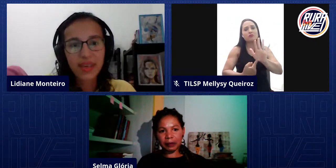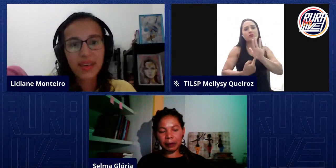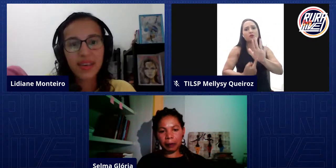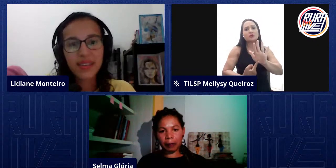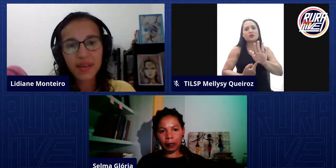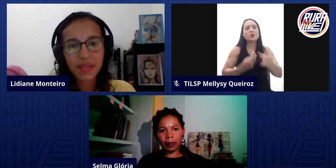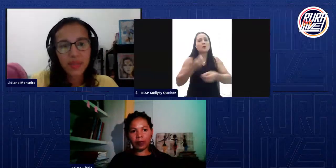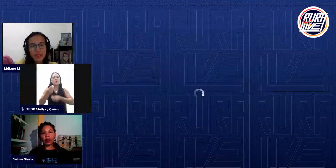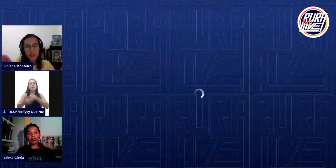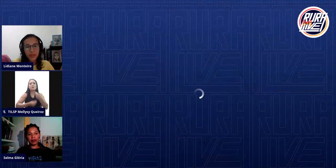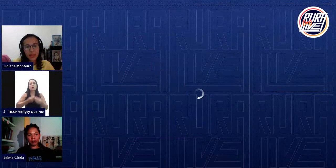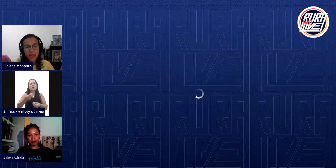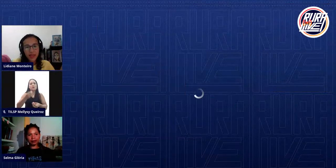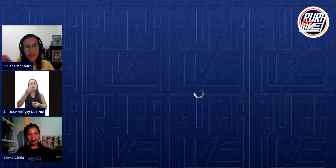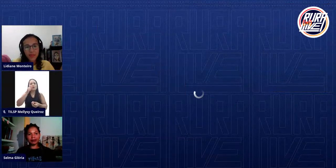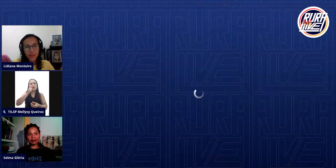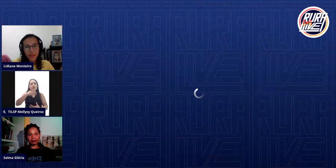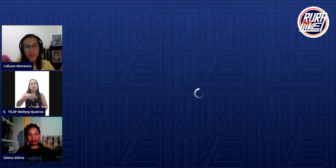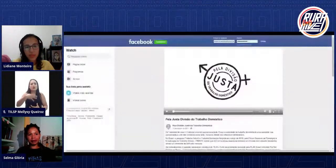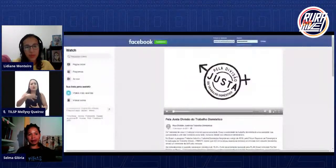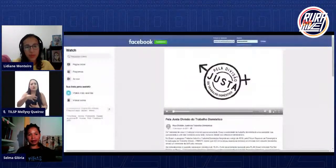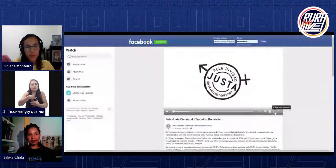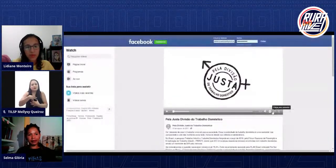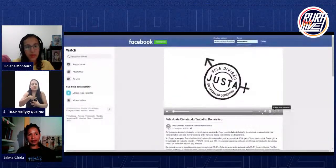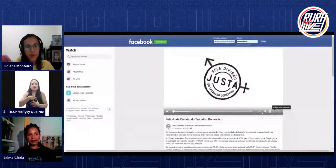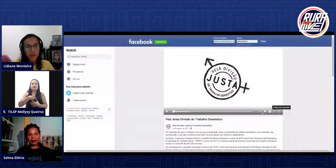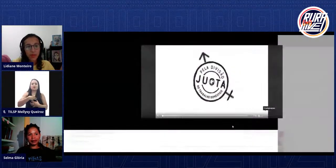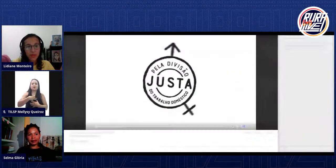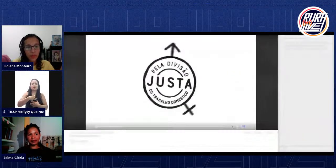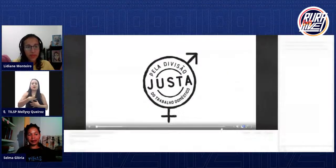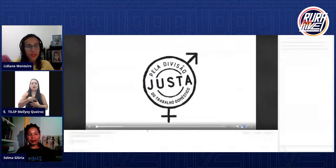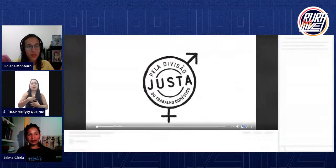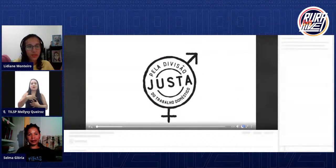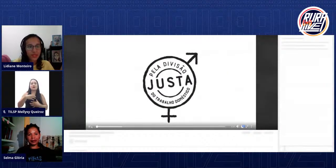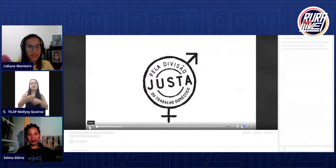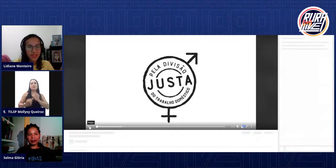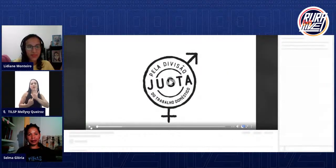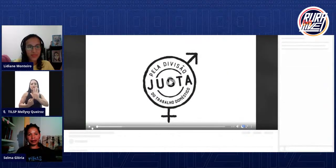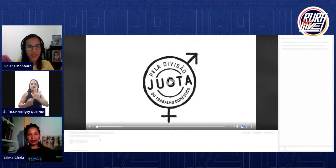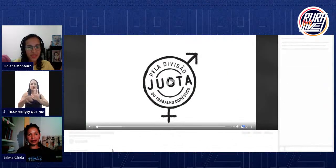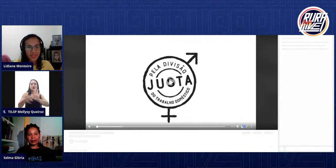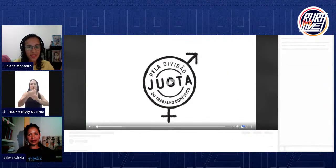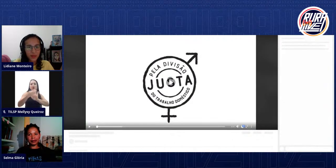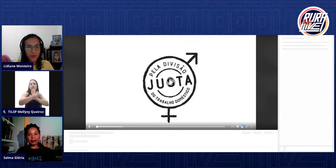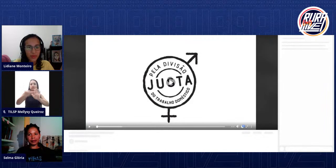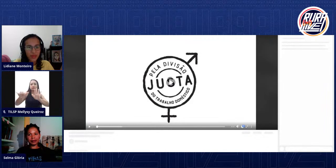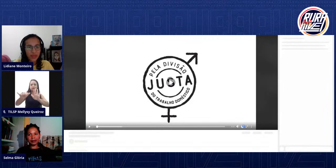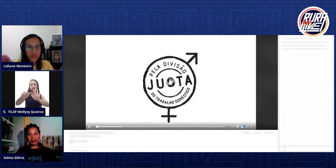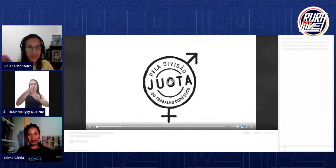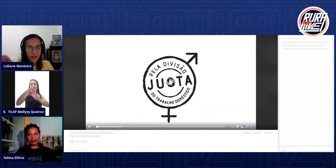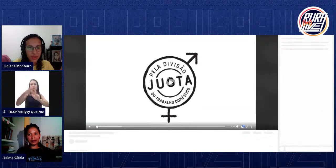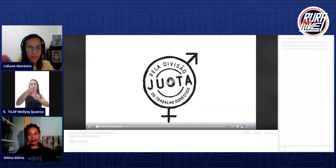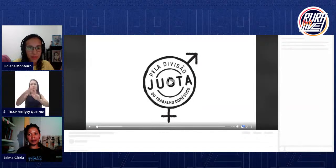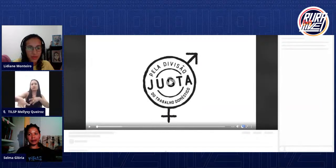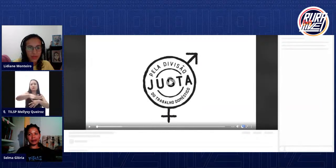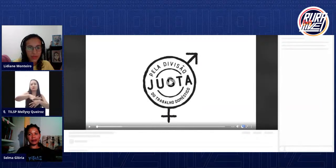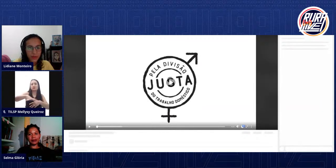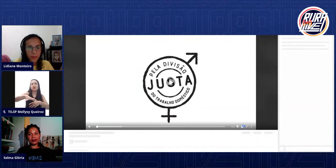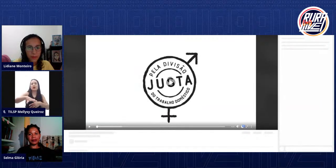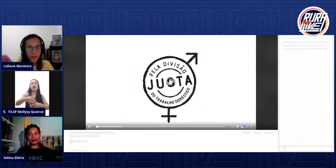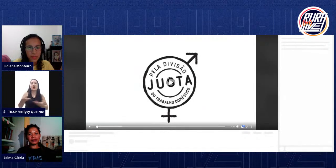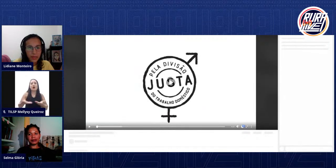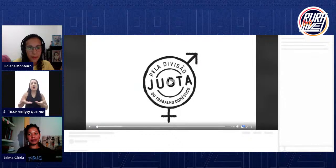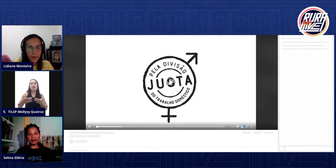se sente e dá uma dimensão bem legal, né, para mostrar para o público, né, uma forma de se conscientizar, você entender quanto mulher, né? Então agora vai passar o